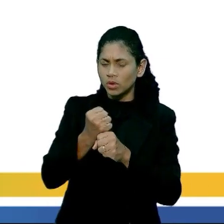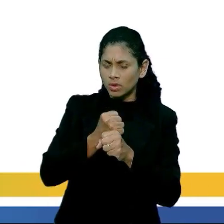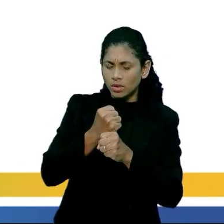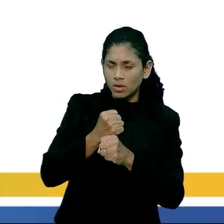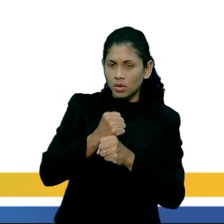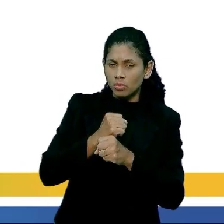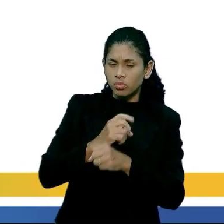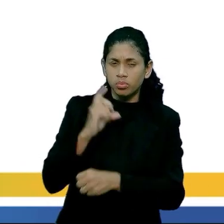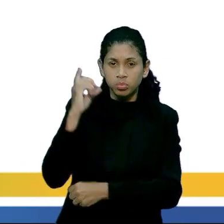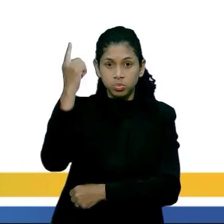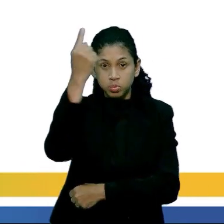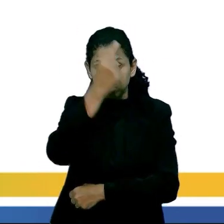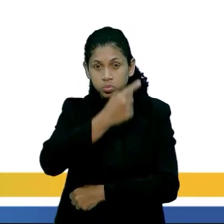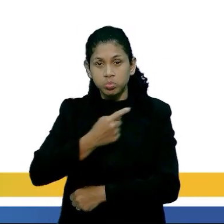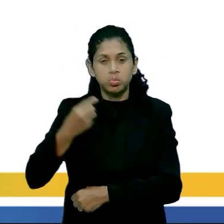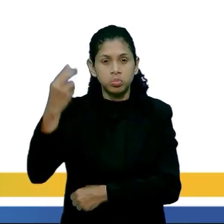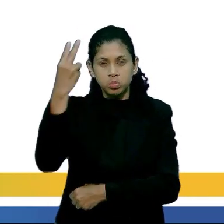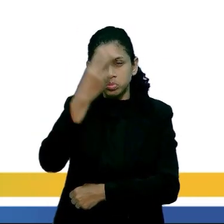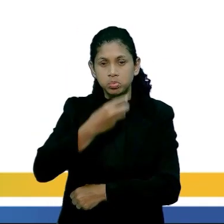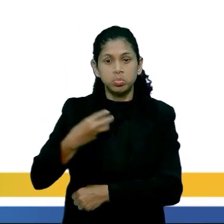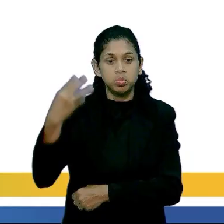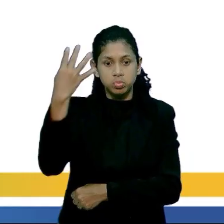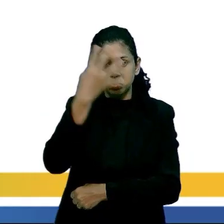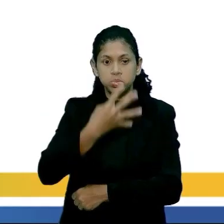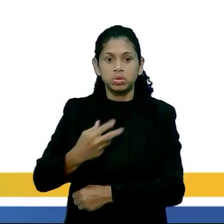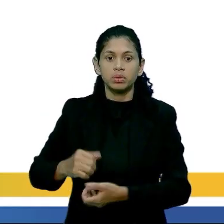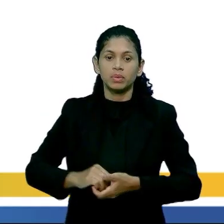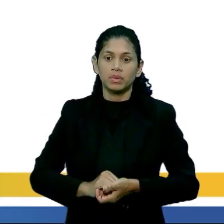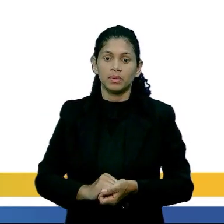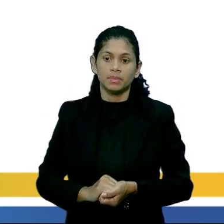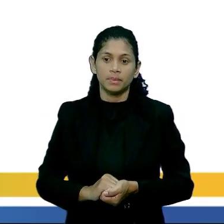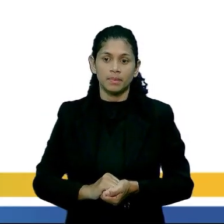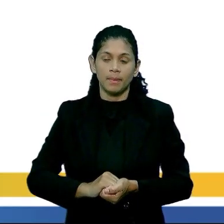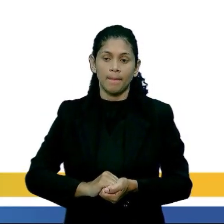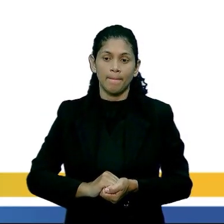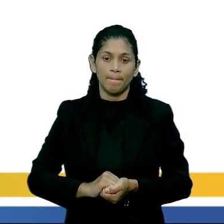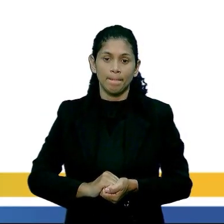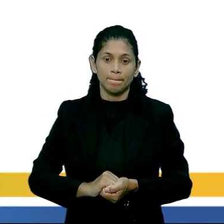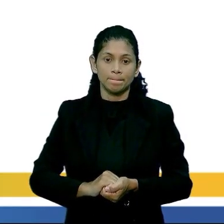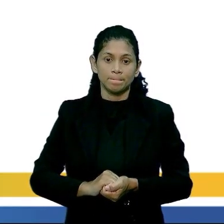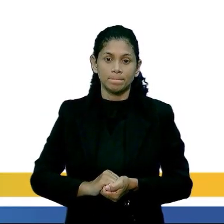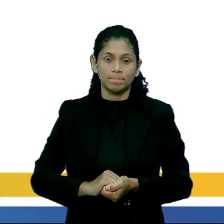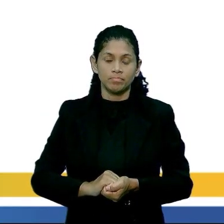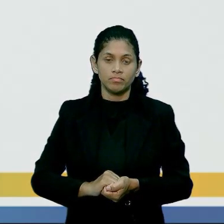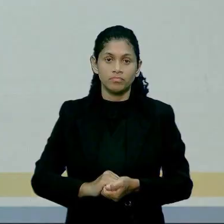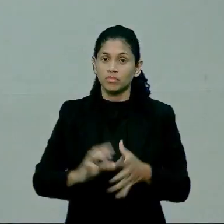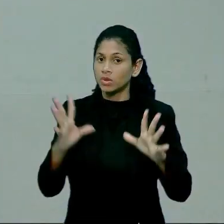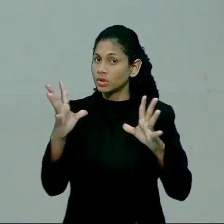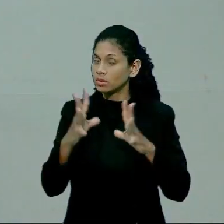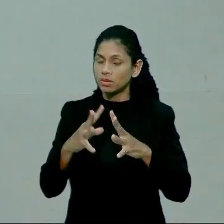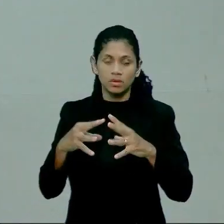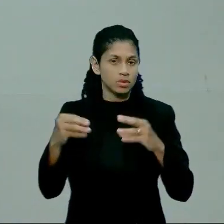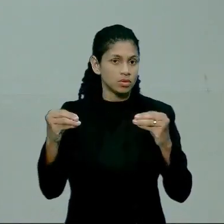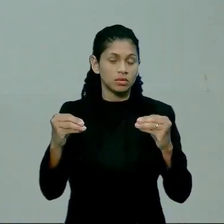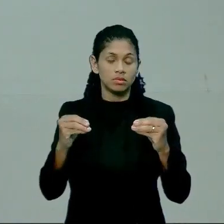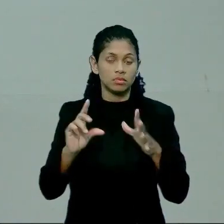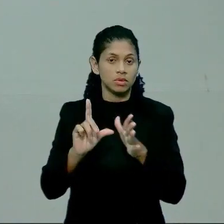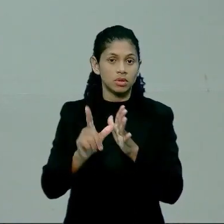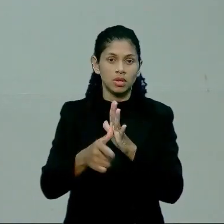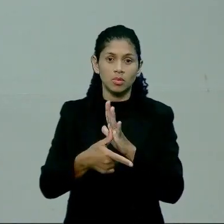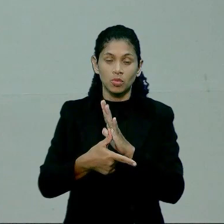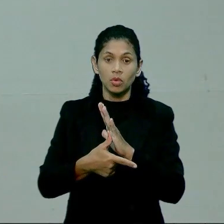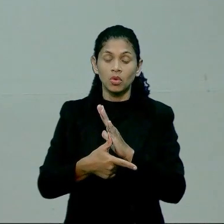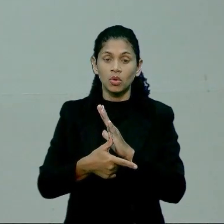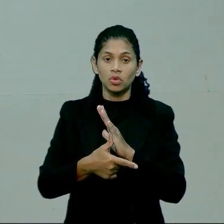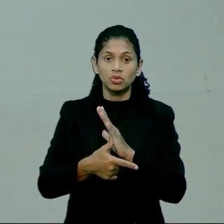pela face interna do braço esquerdo e que não desapareceu após os usos de vasodilatadores coronarianos.